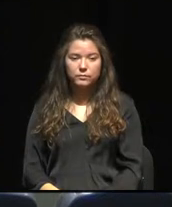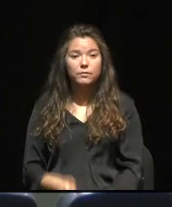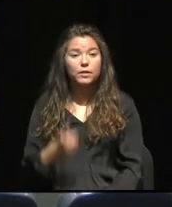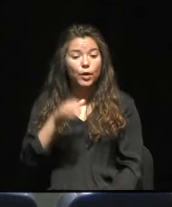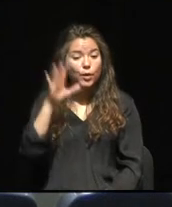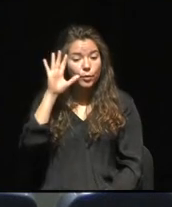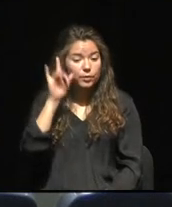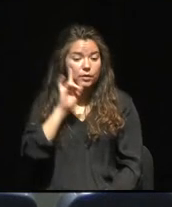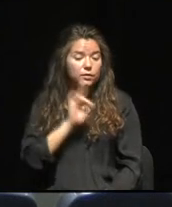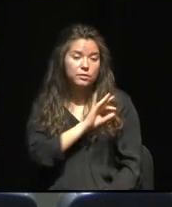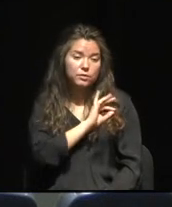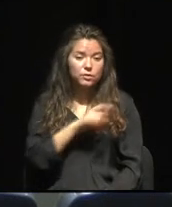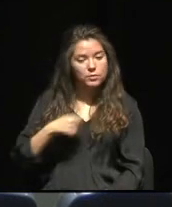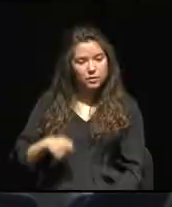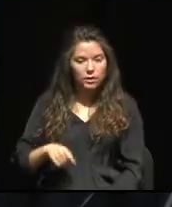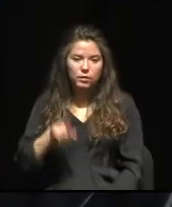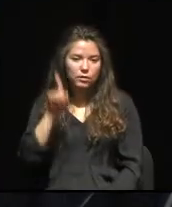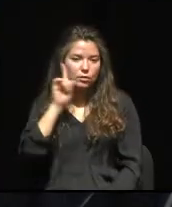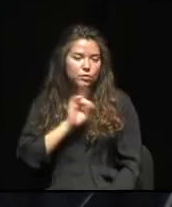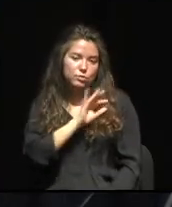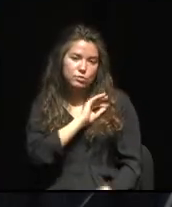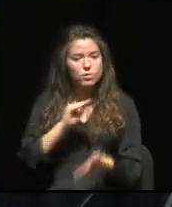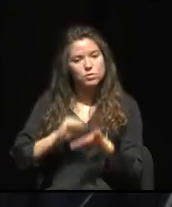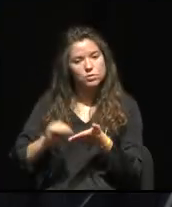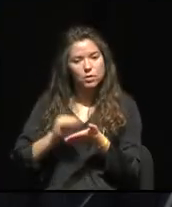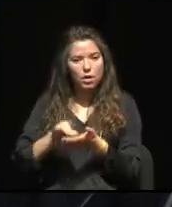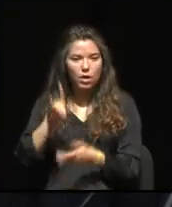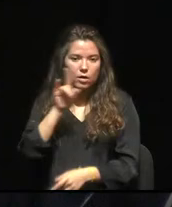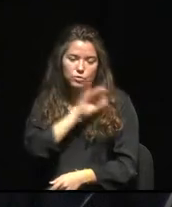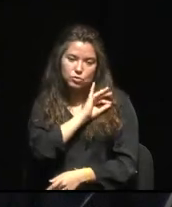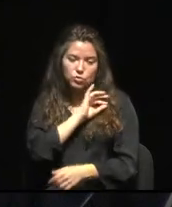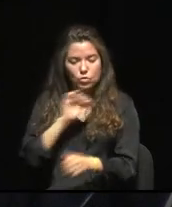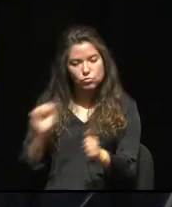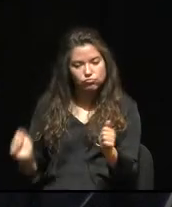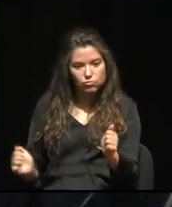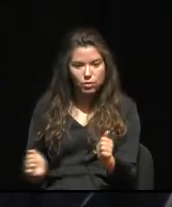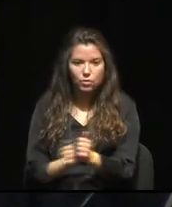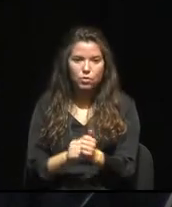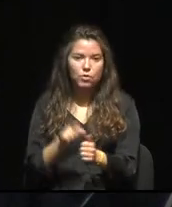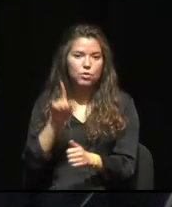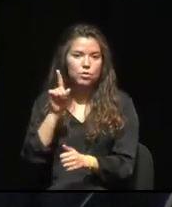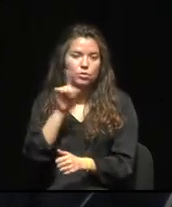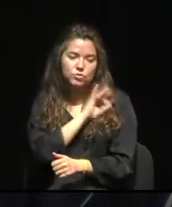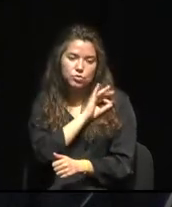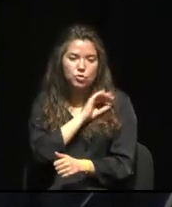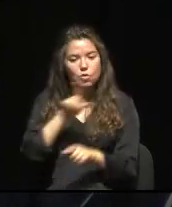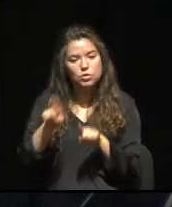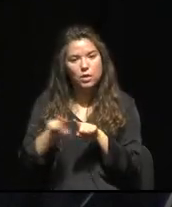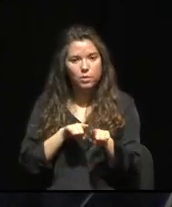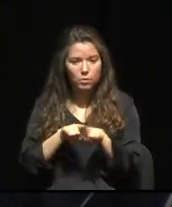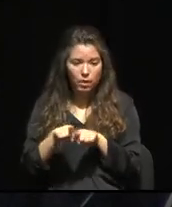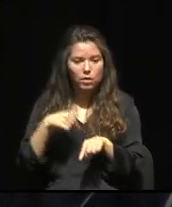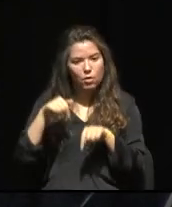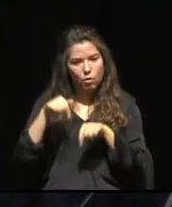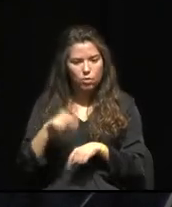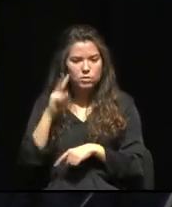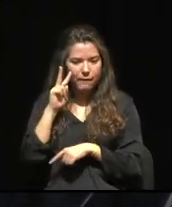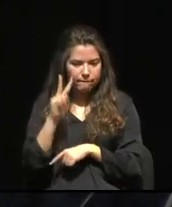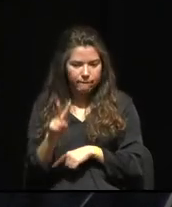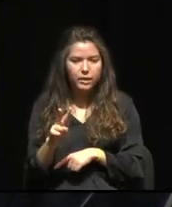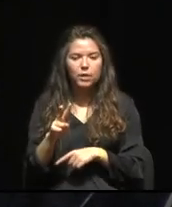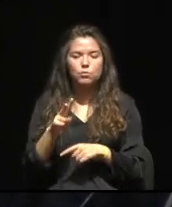Boa tarde senhora Presidente senhoras secretárias senhores vereadores senhores Deputados apreciamos hoje a petição